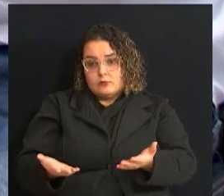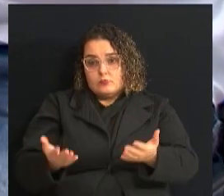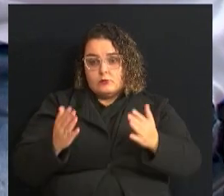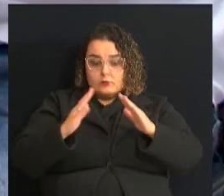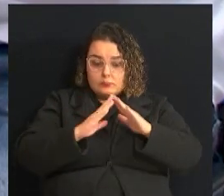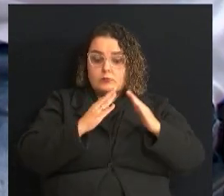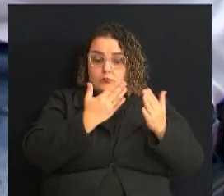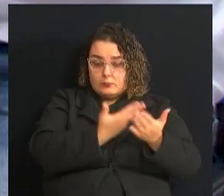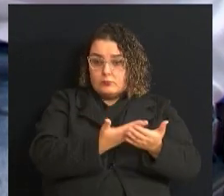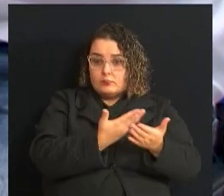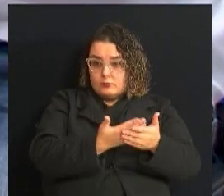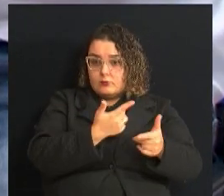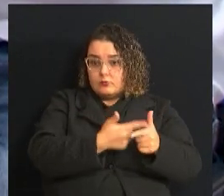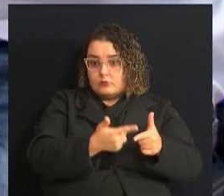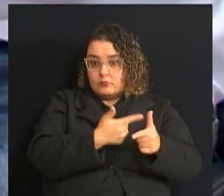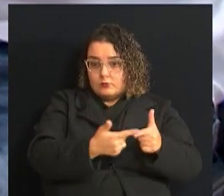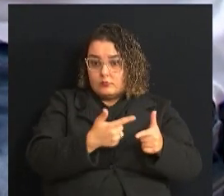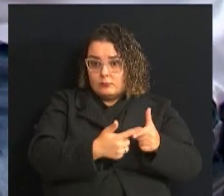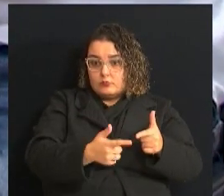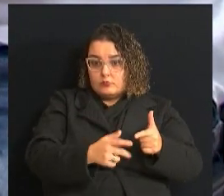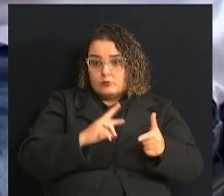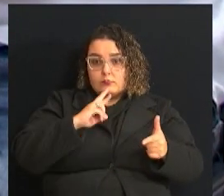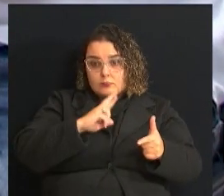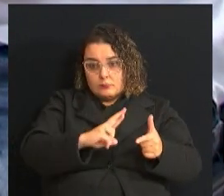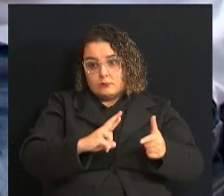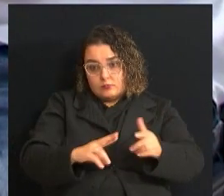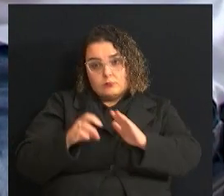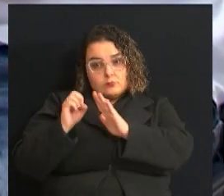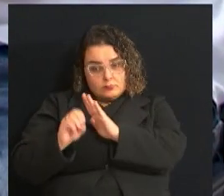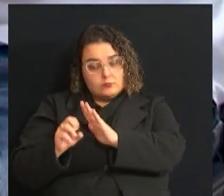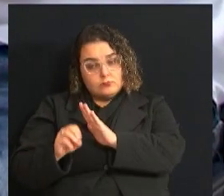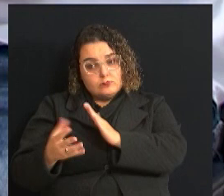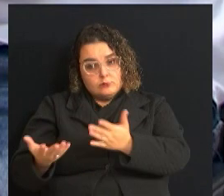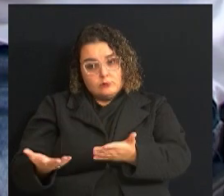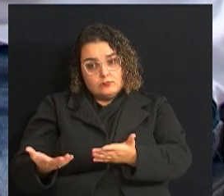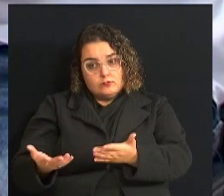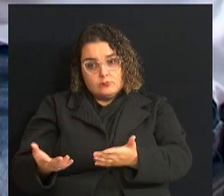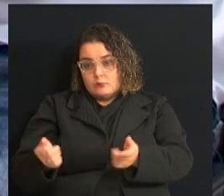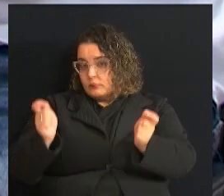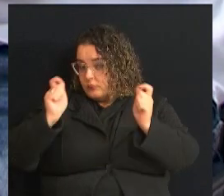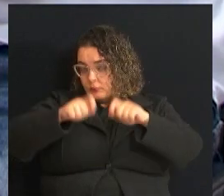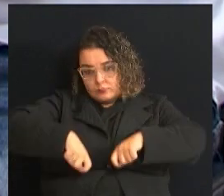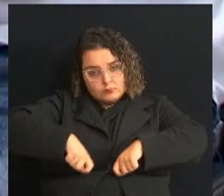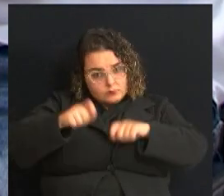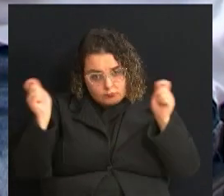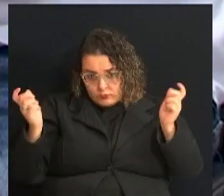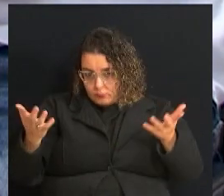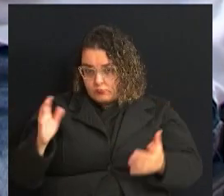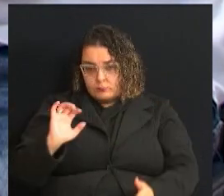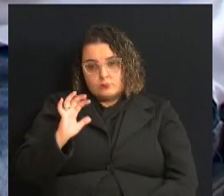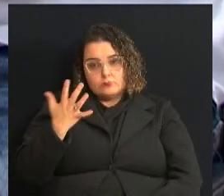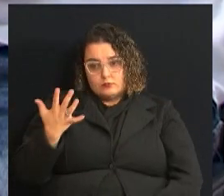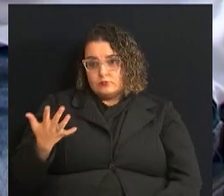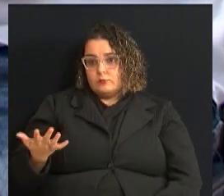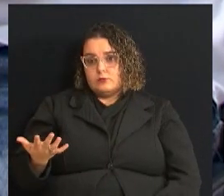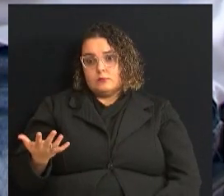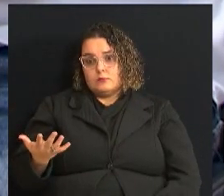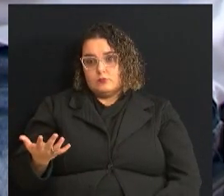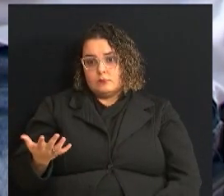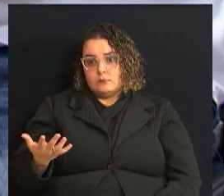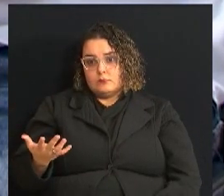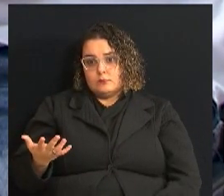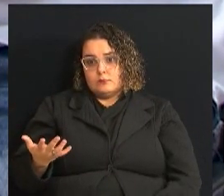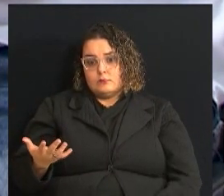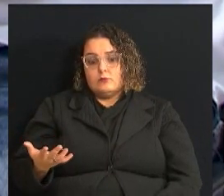tem problemas, a resposta seria a educação domiciliar. A gente sabe que isso é impossível de acontecer. Né? A educação domiciliar ela é uma